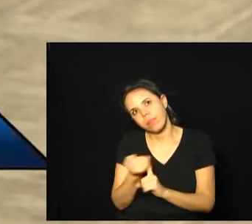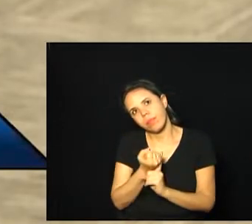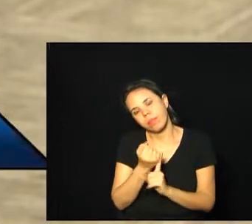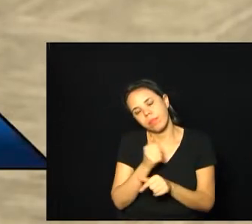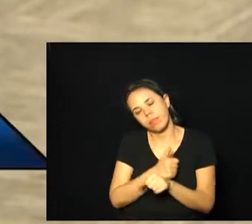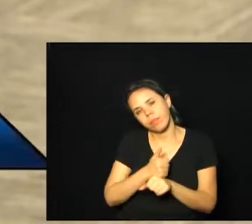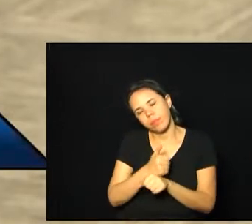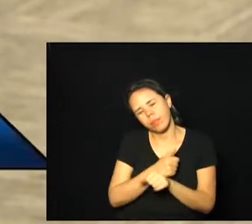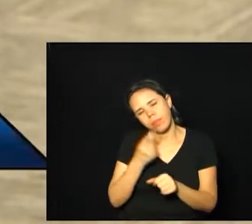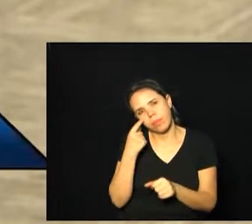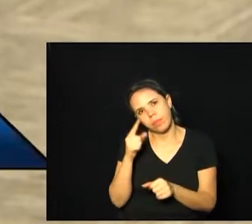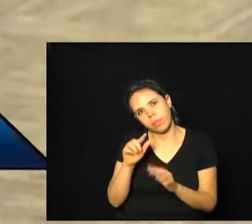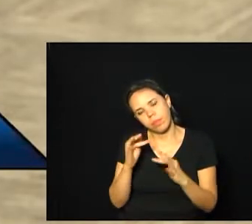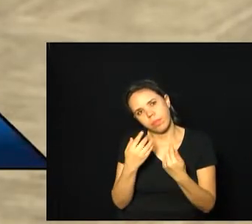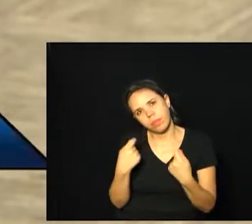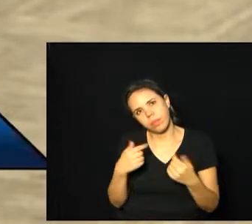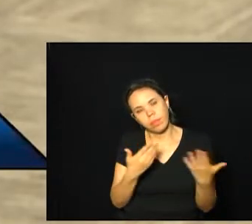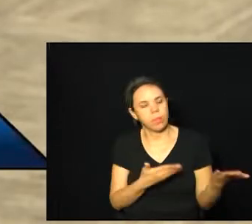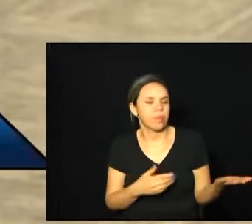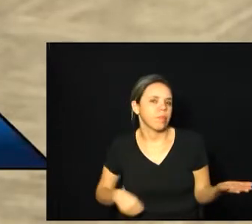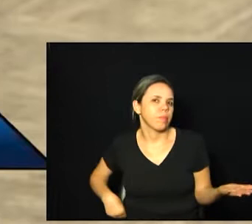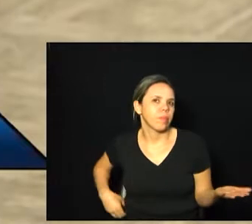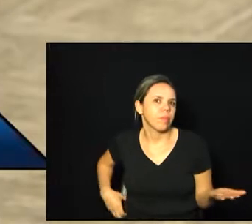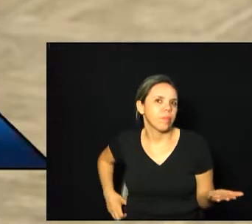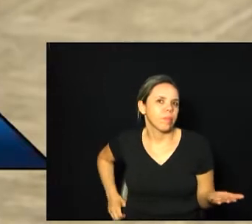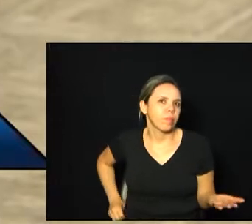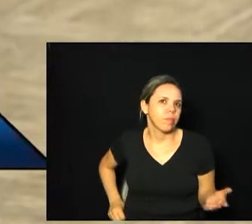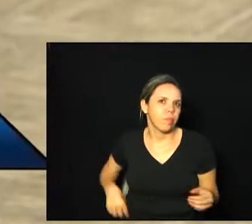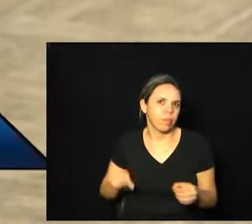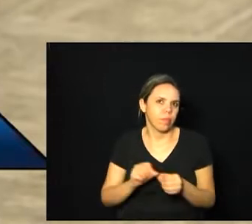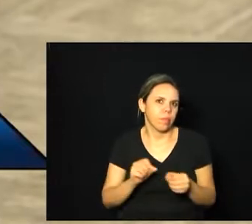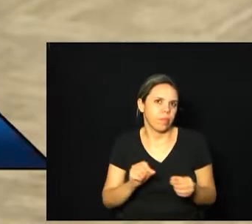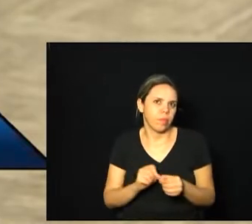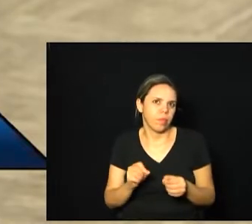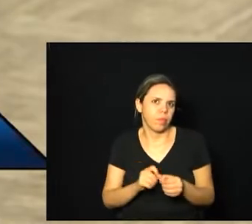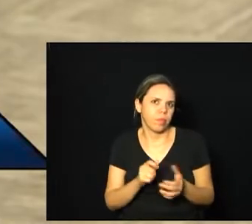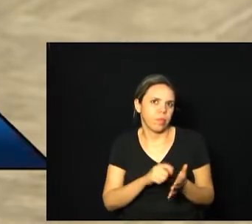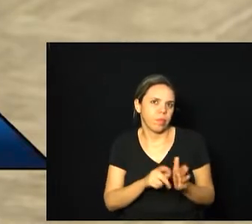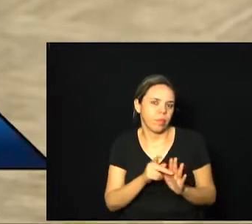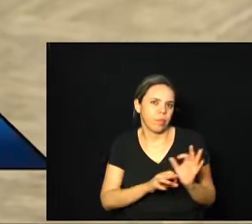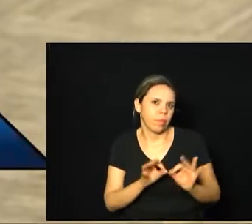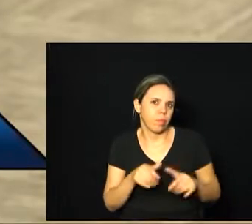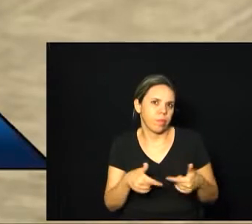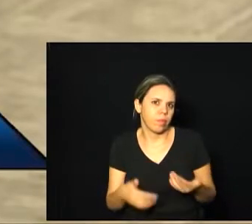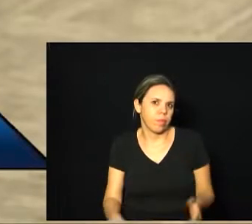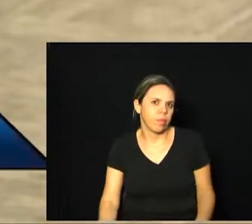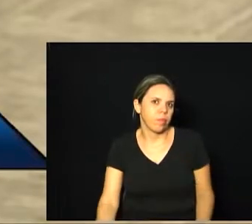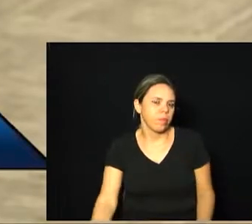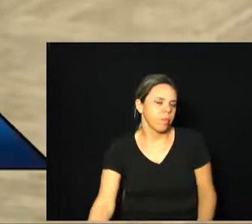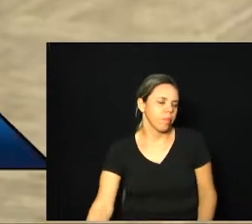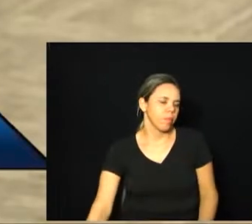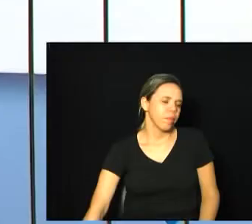para ver o que essa família precisa, então nós escrevemos esse plano de ação.